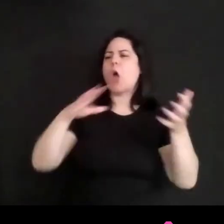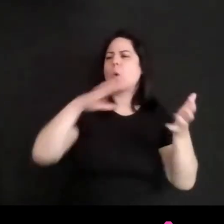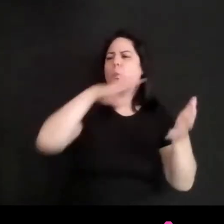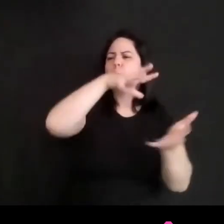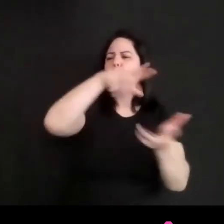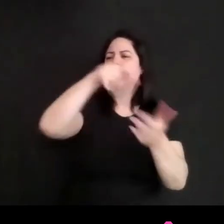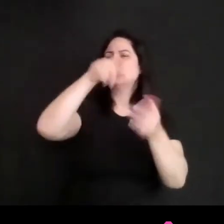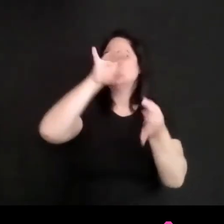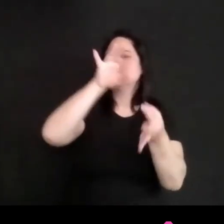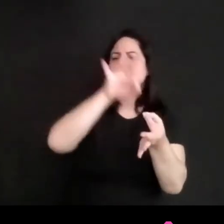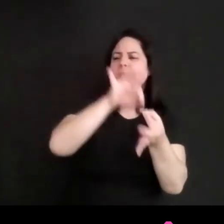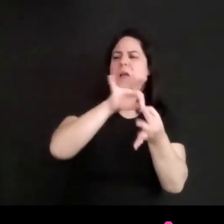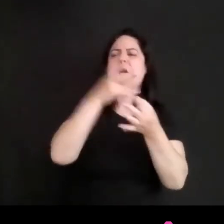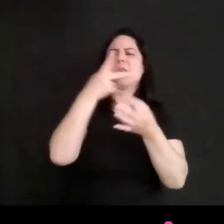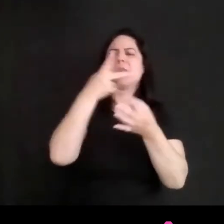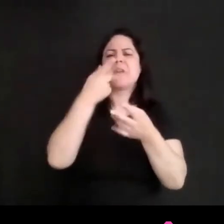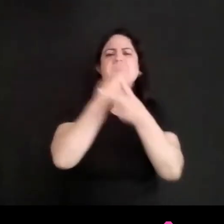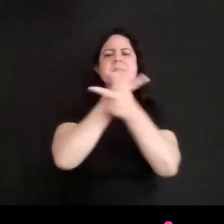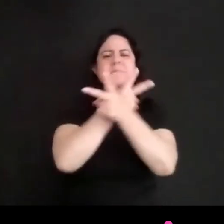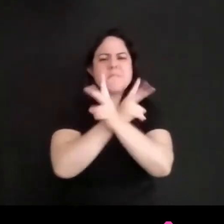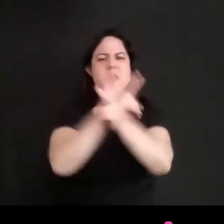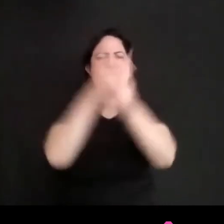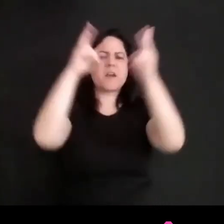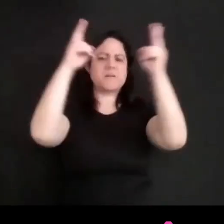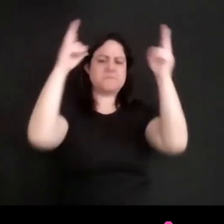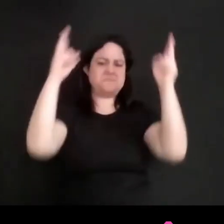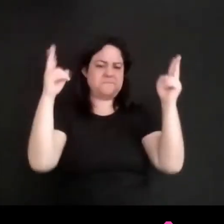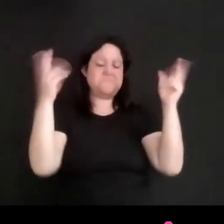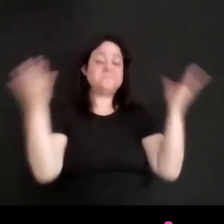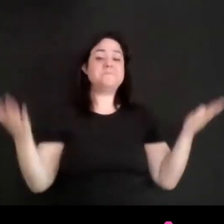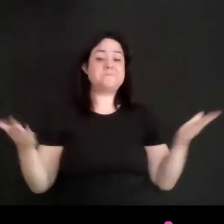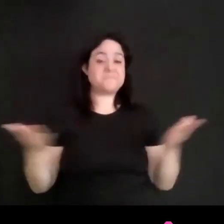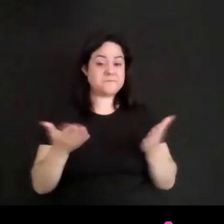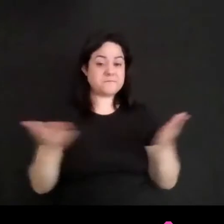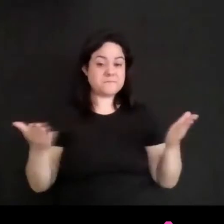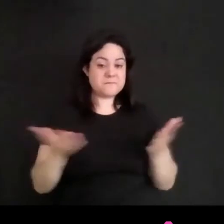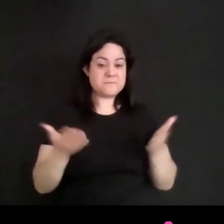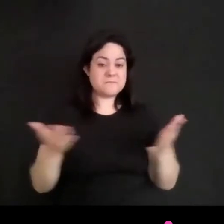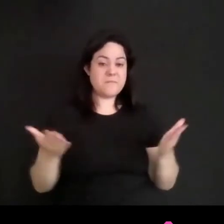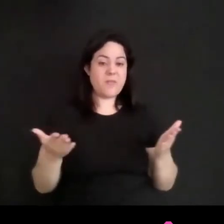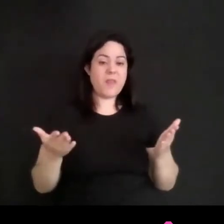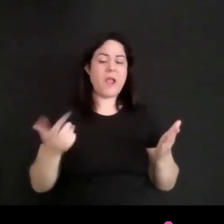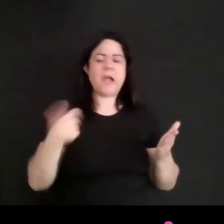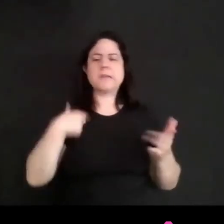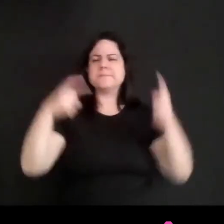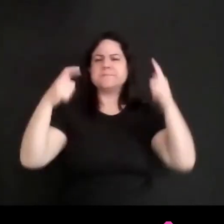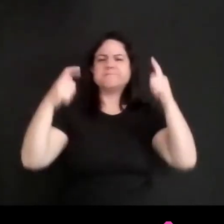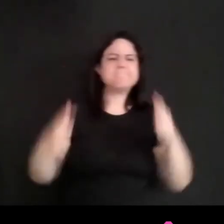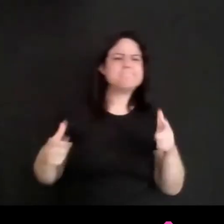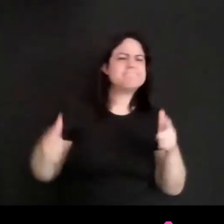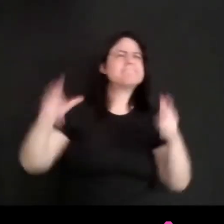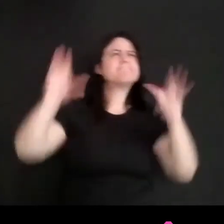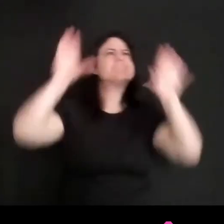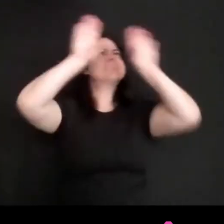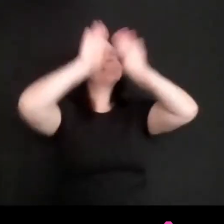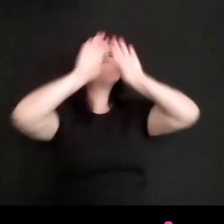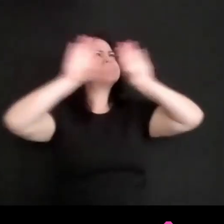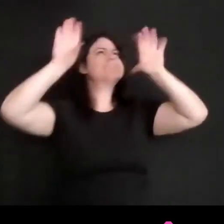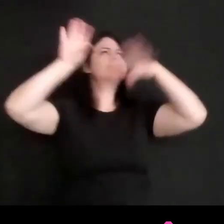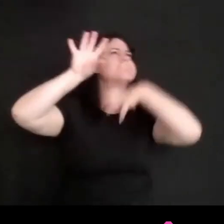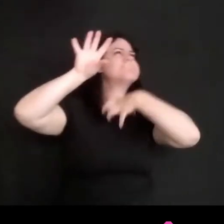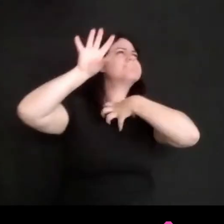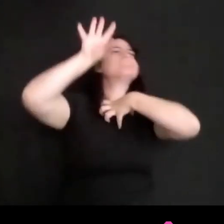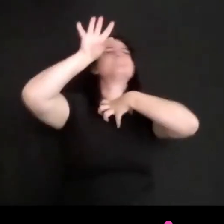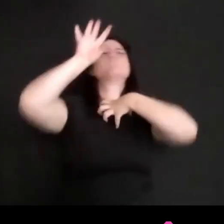eu declaro a vitória. Eu agora entro nas regiões celestiais em oração e declaro